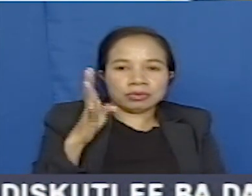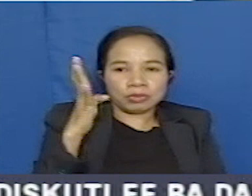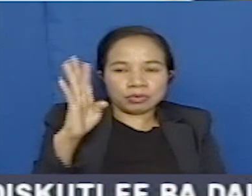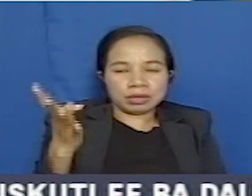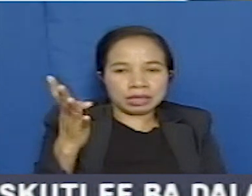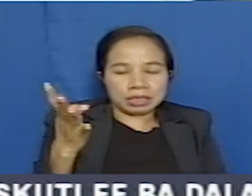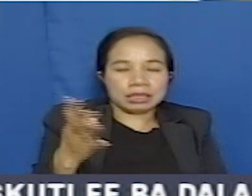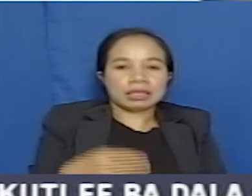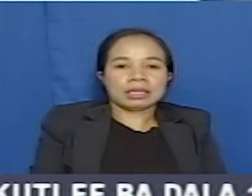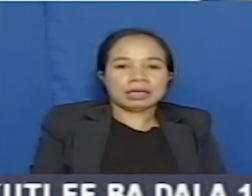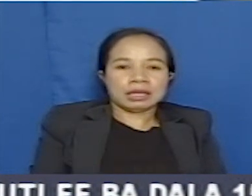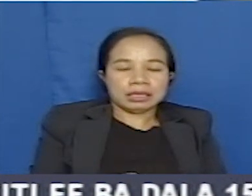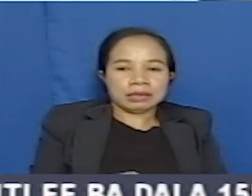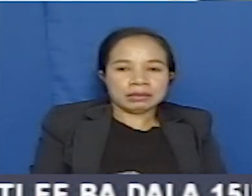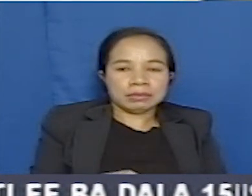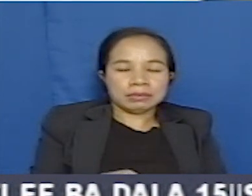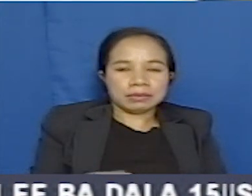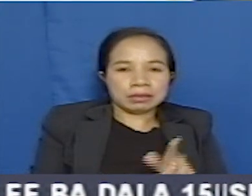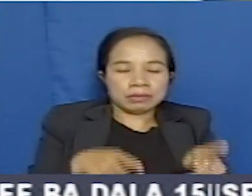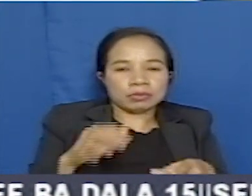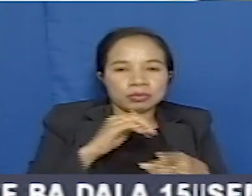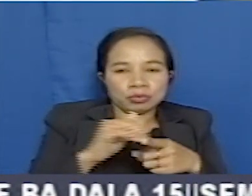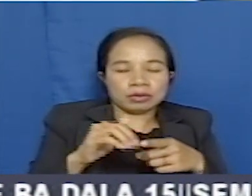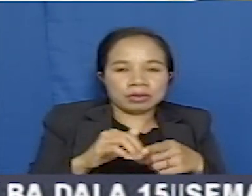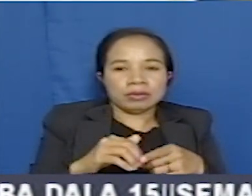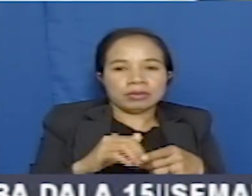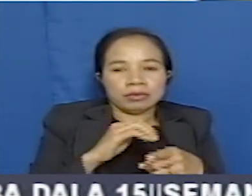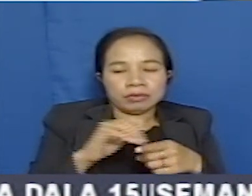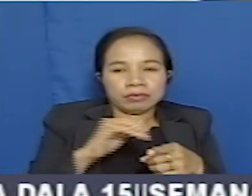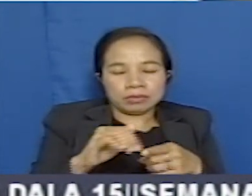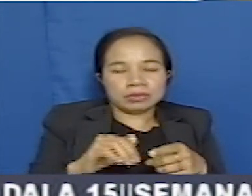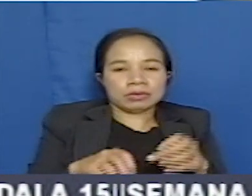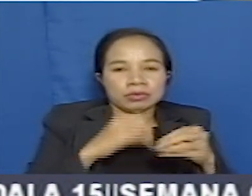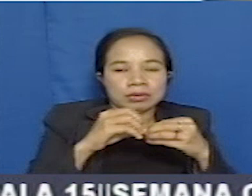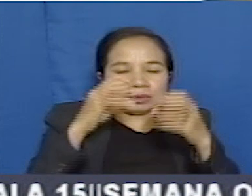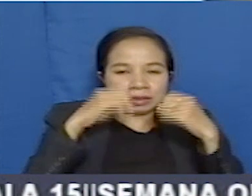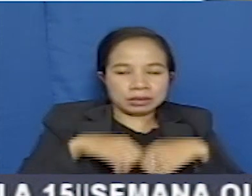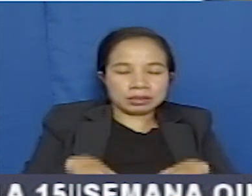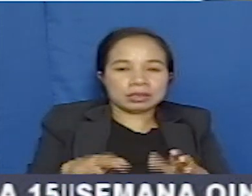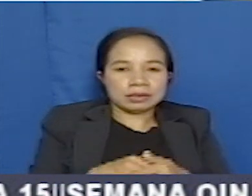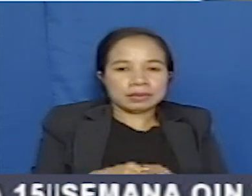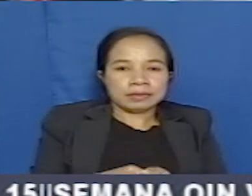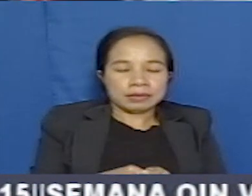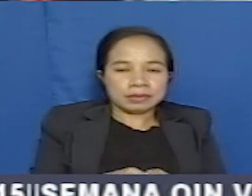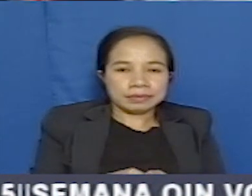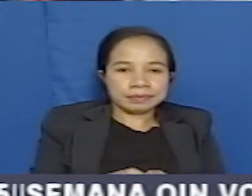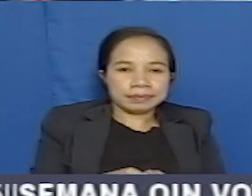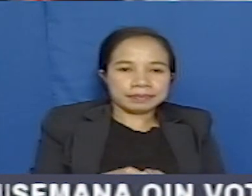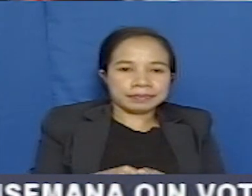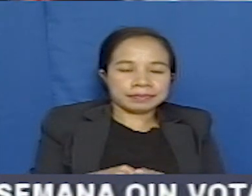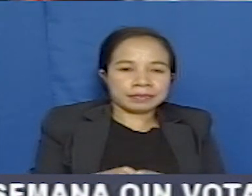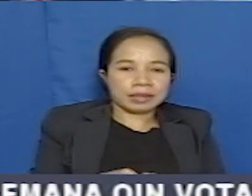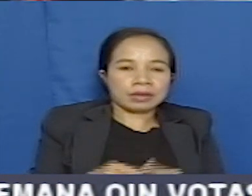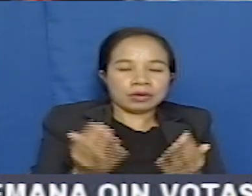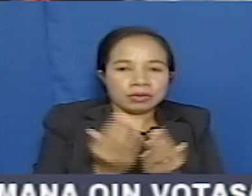140 tal marinheiros. Mas bem, agora se abandona ela. Júlio Fernandes nos questiona com a regulamentação do movimento RO